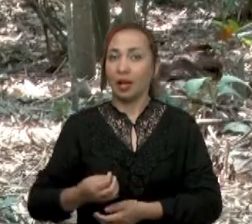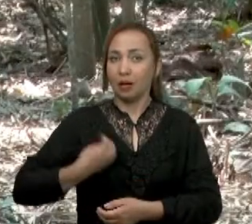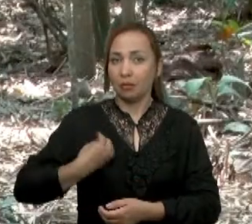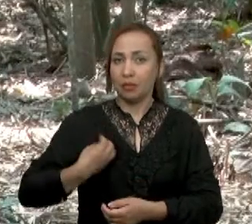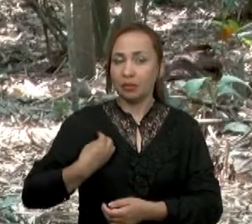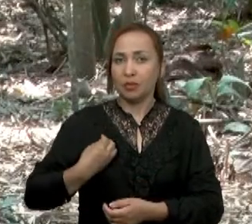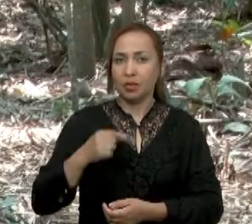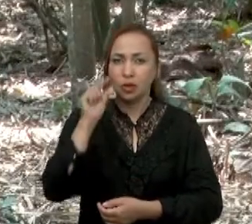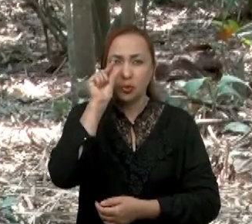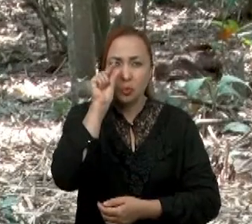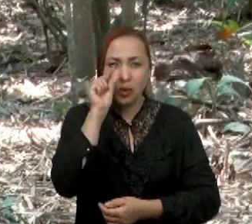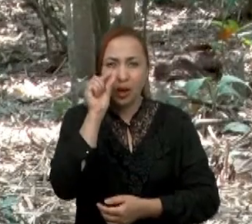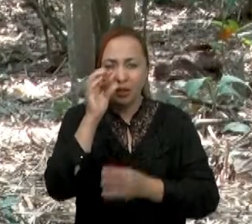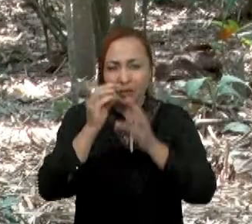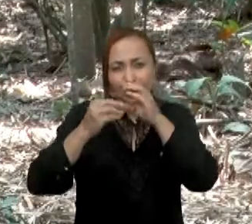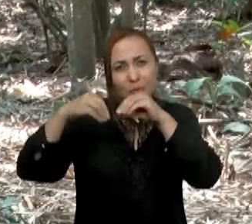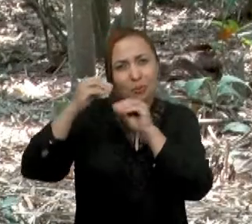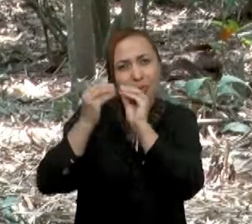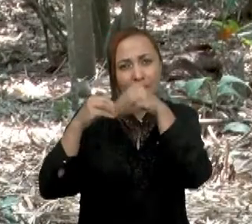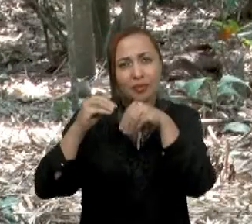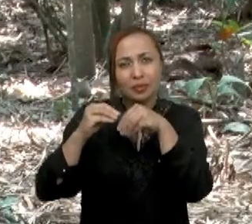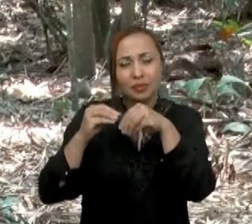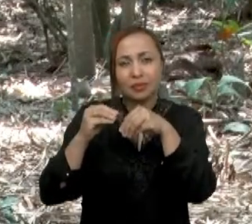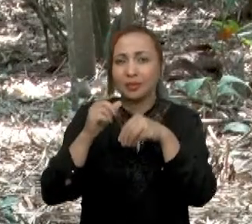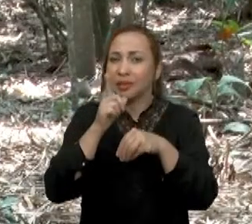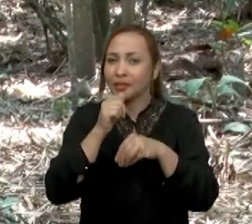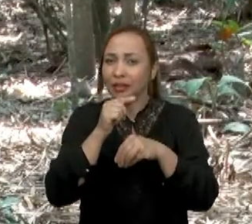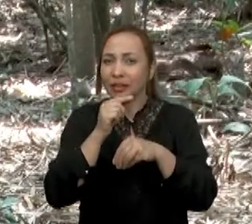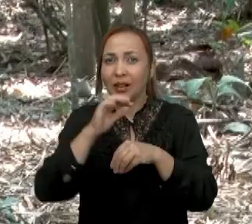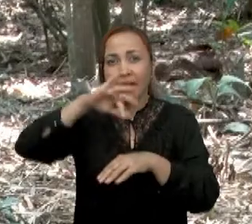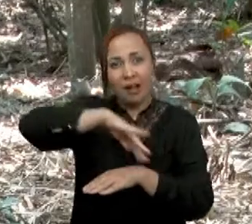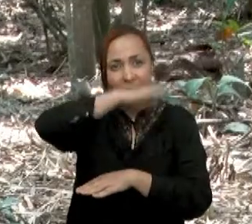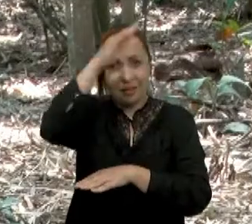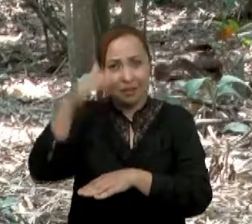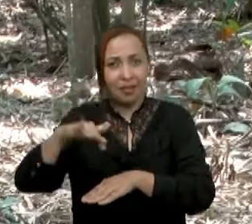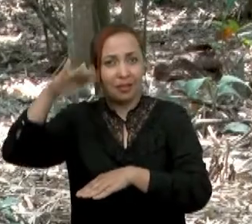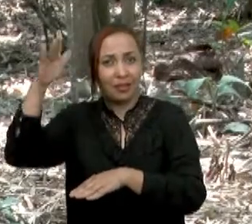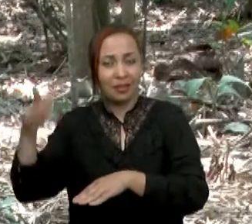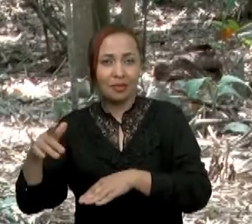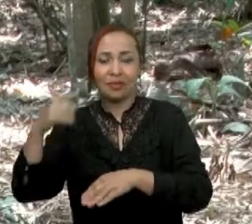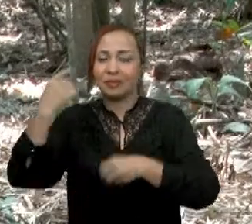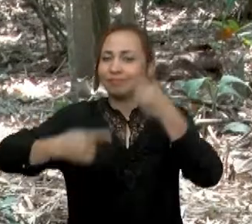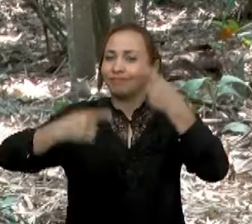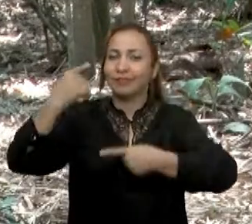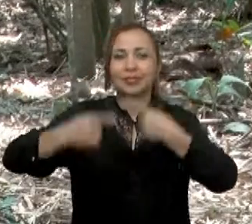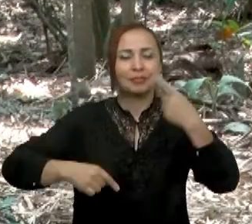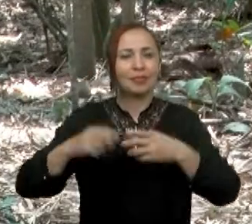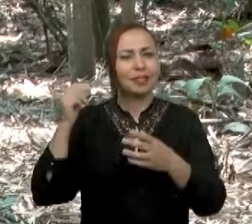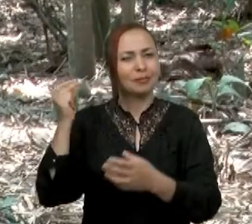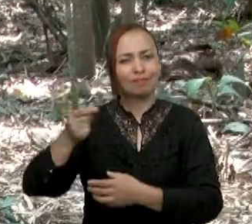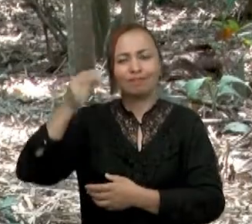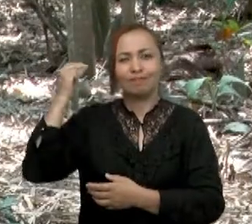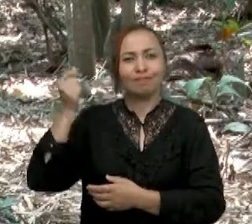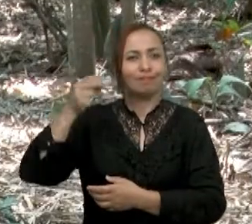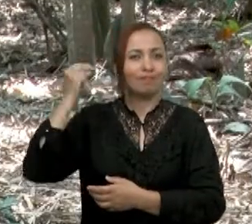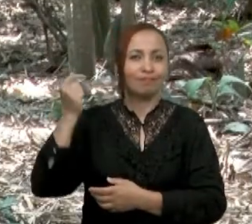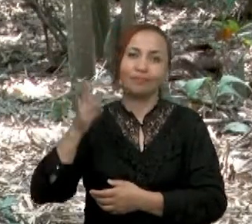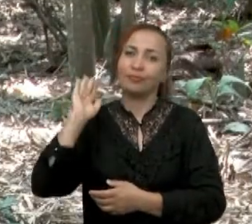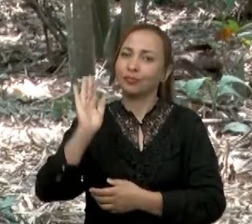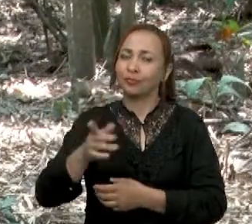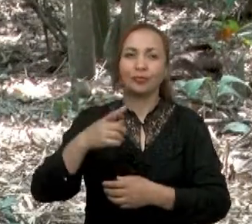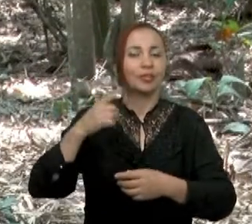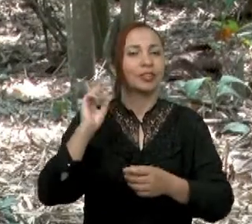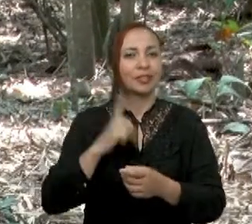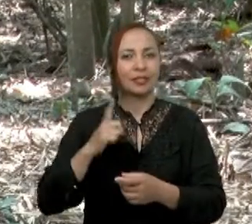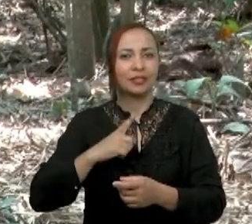com a presença de micro plástico nos oceanos é uma ameaça antiga de batida por ambientalistas e cientistas uma pesquisa